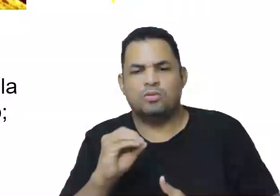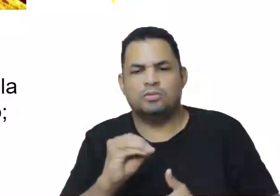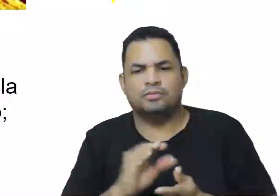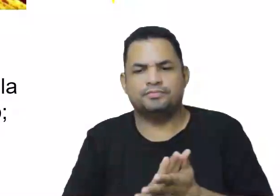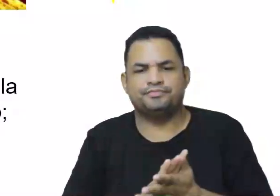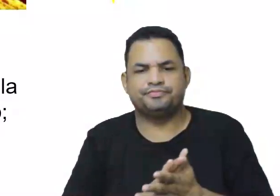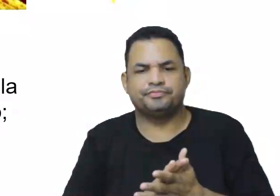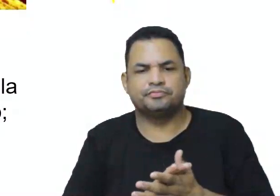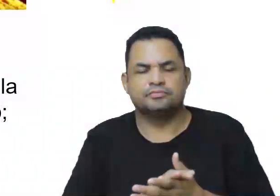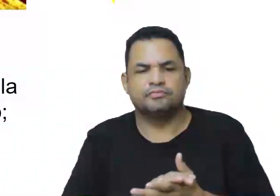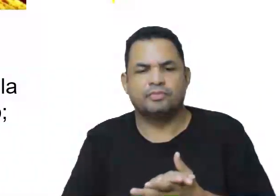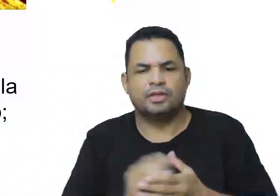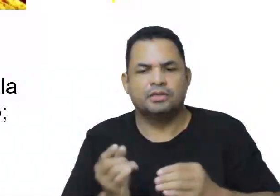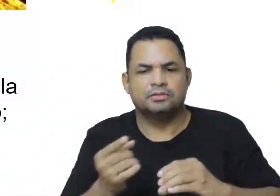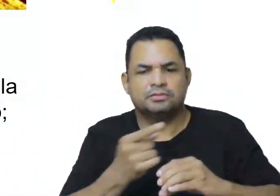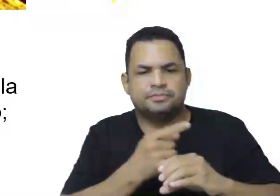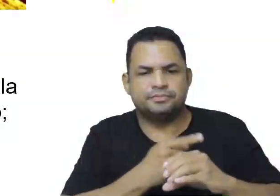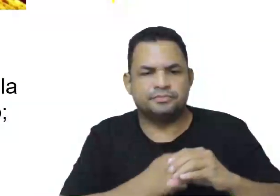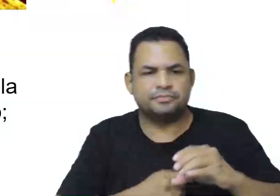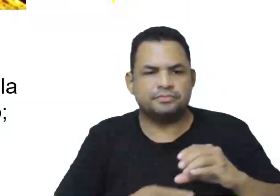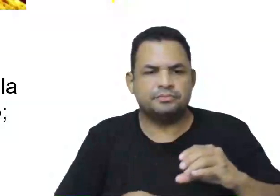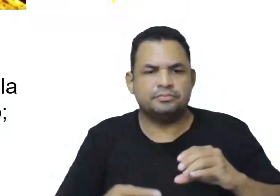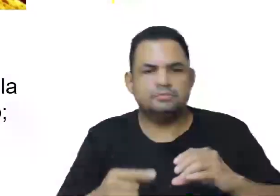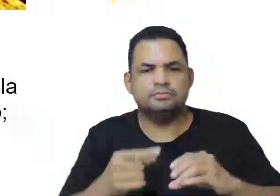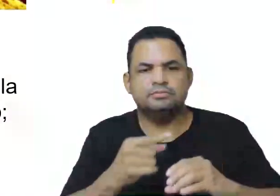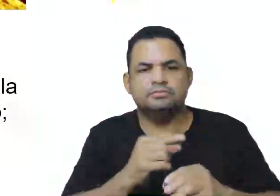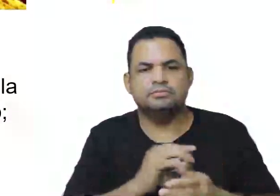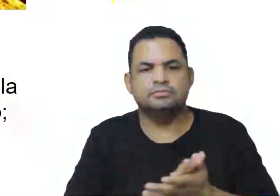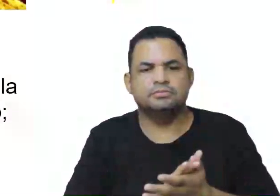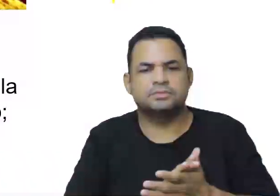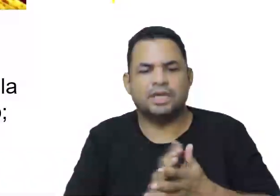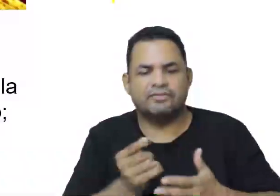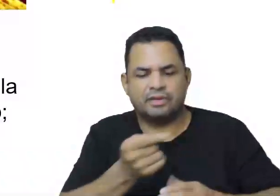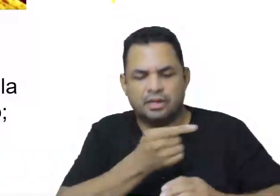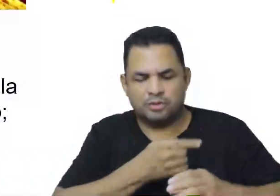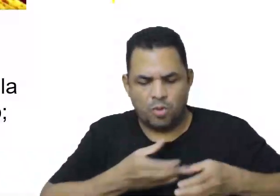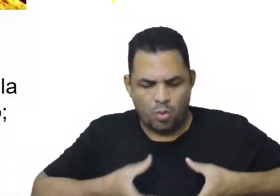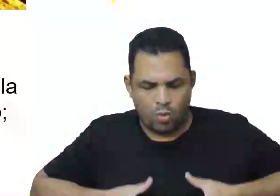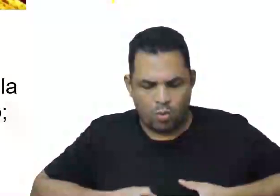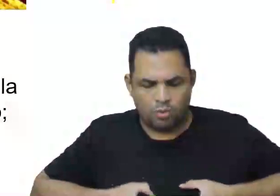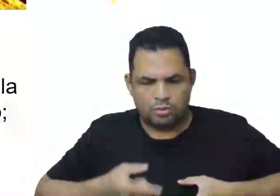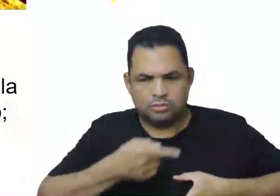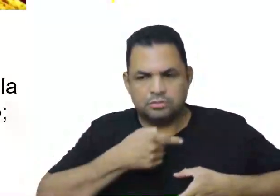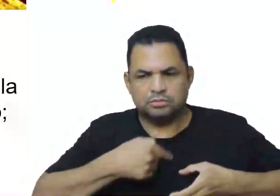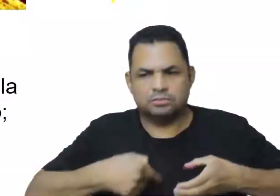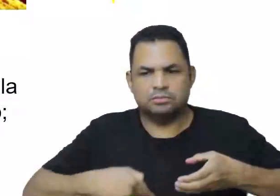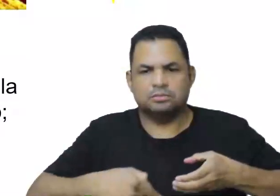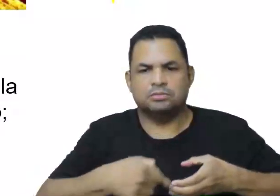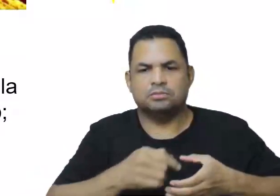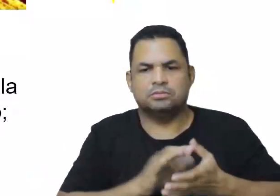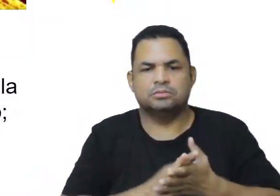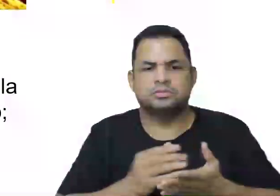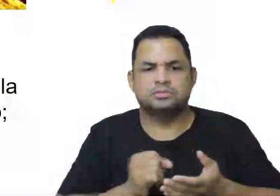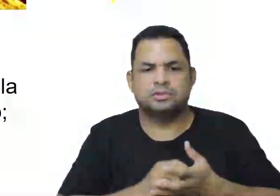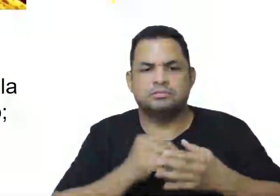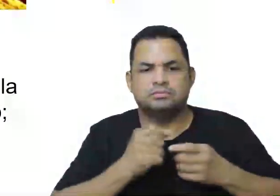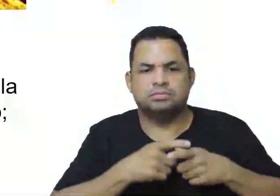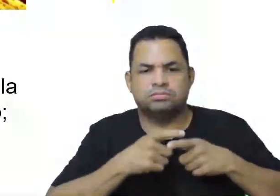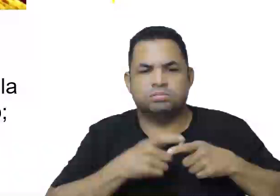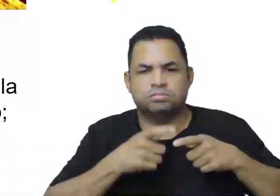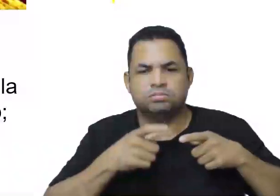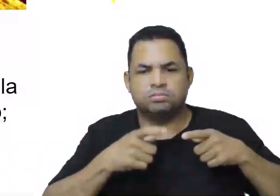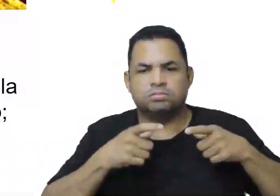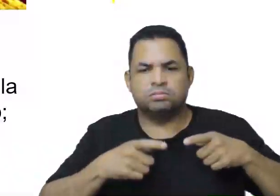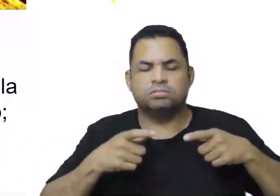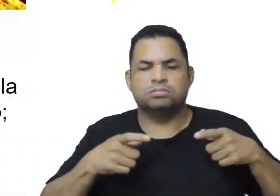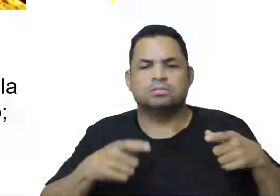viajar, de uma maneira assim mais popular falando, ó, ao longo do útero. enquanto vai se multiplicando, ou seja, a